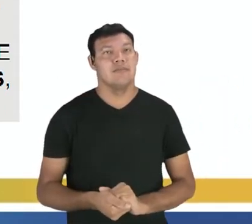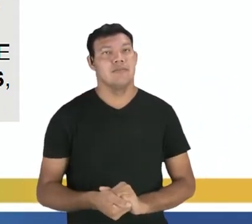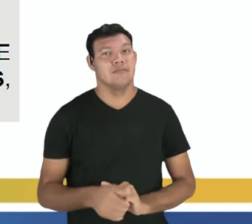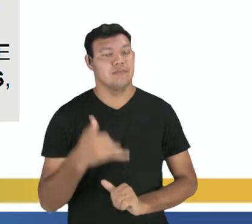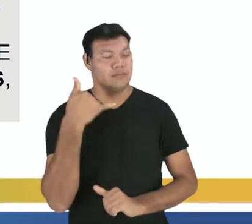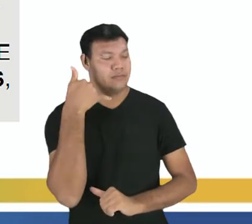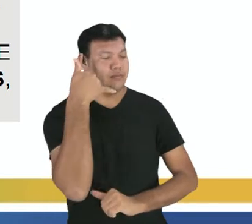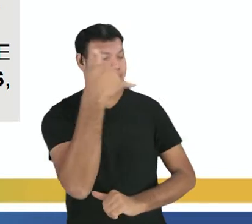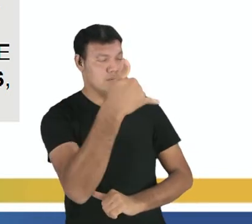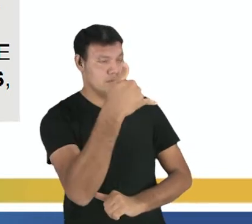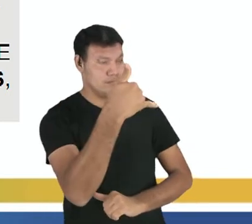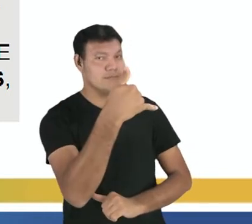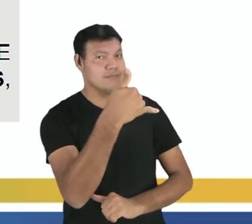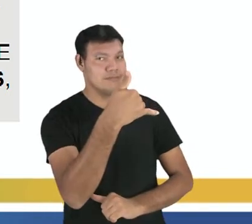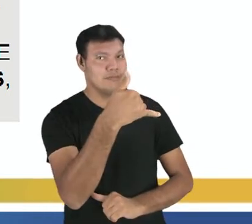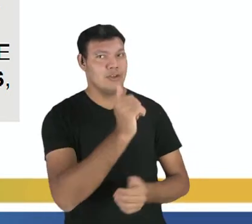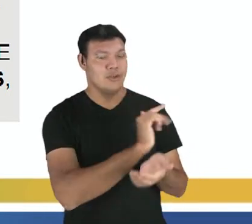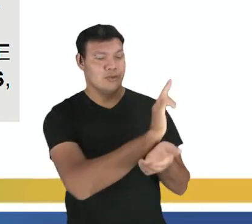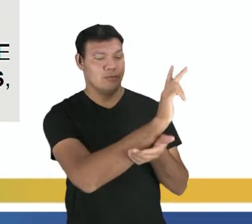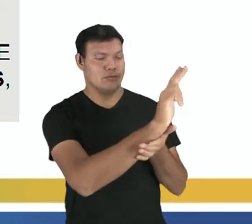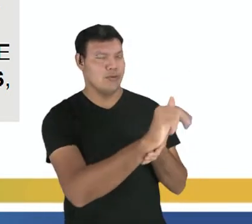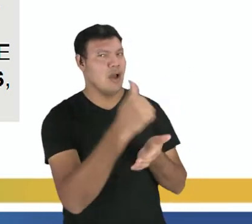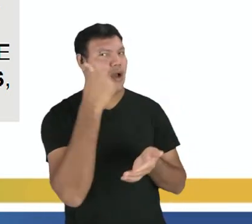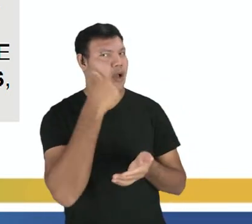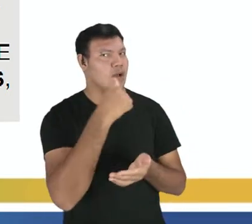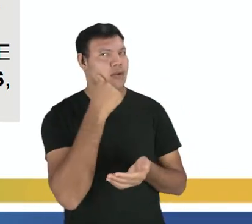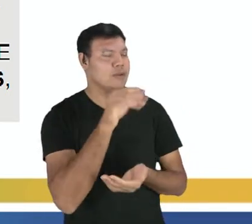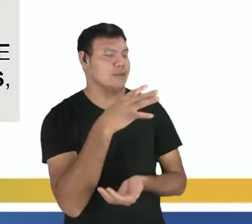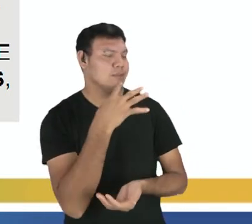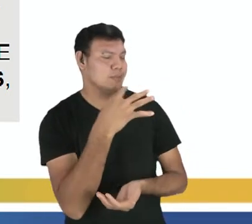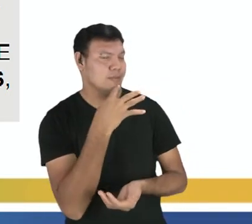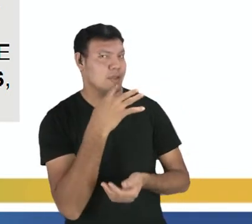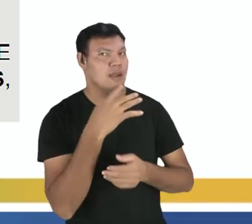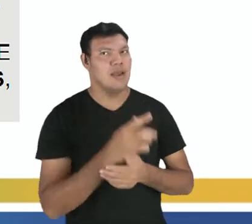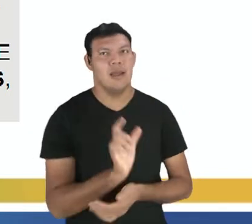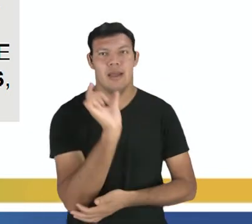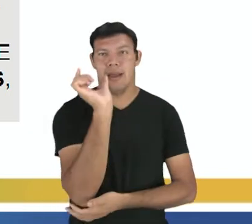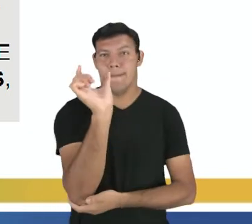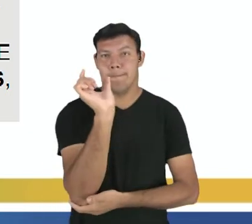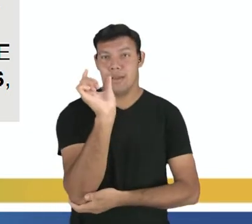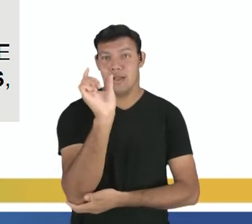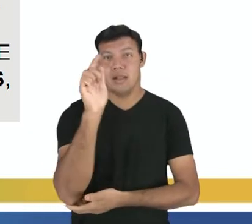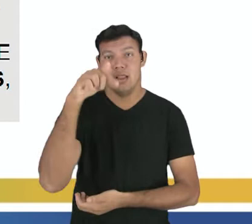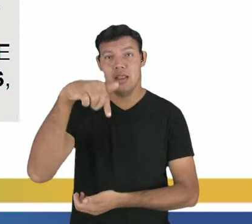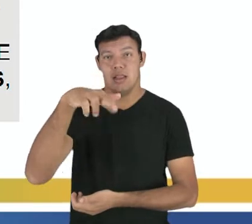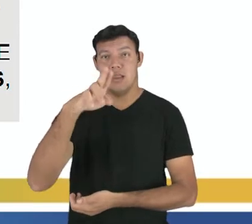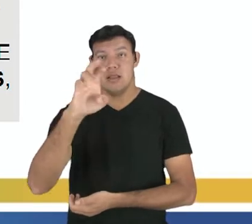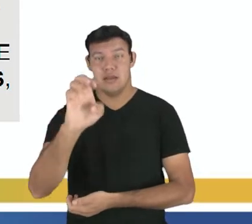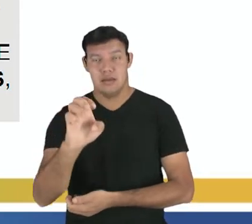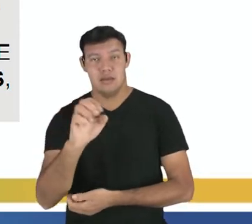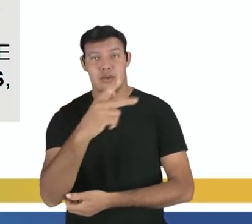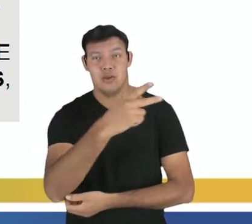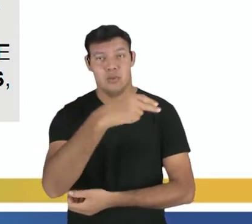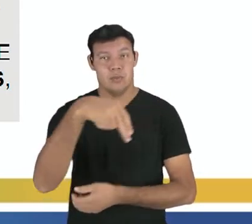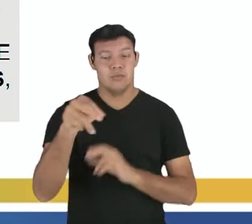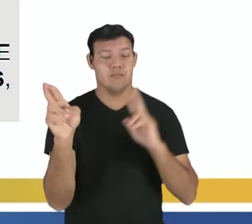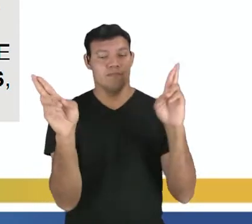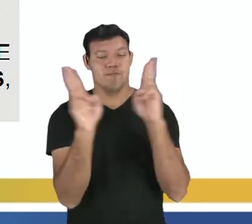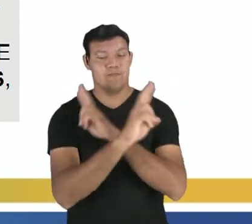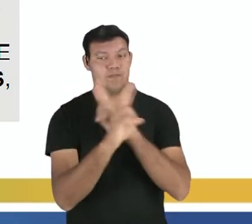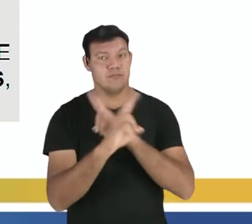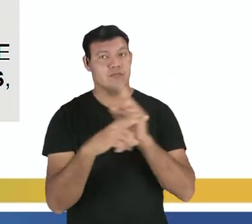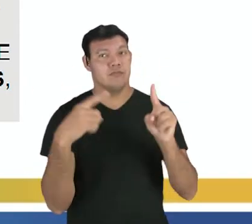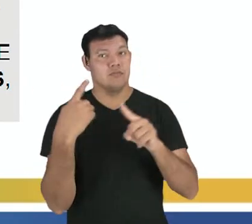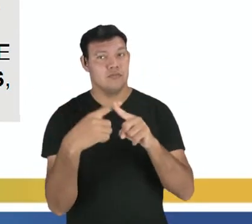as garotas que conheço. A palavra que, nesse caso, trata-se de um pronome relativo,